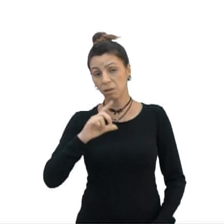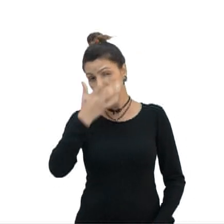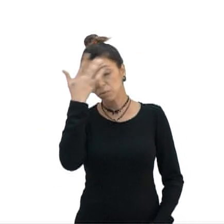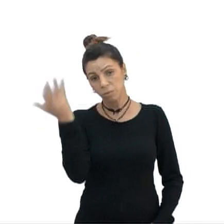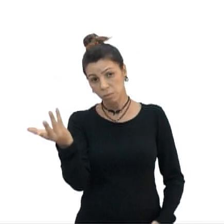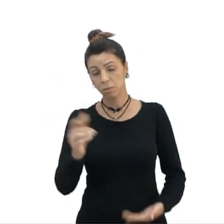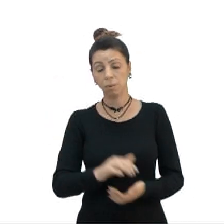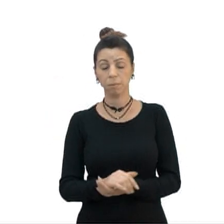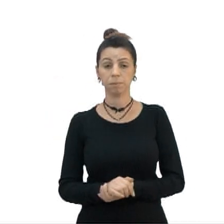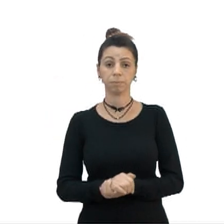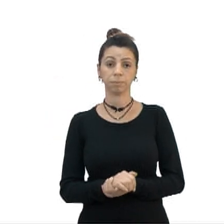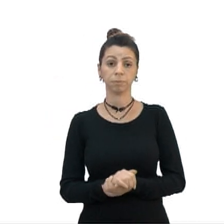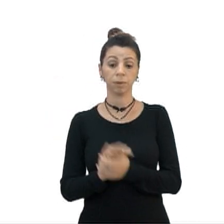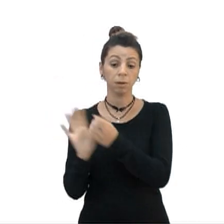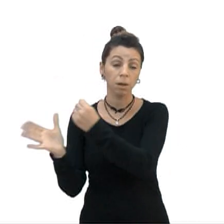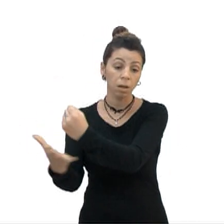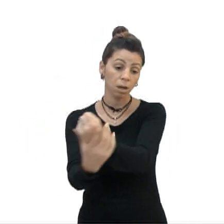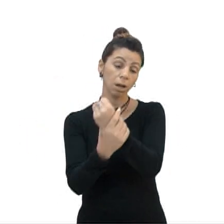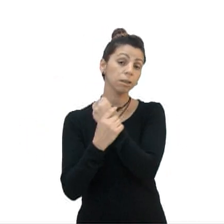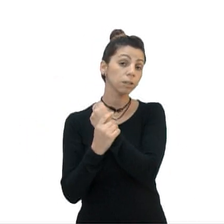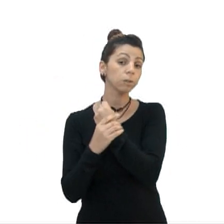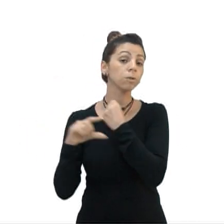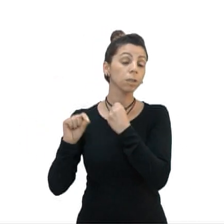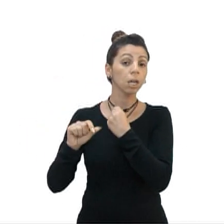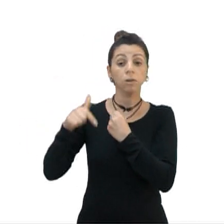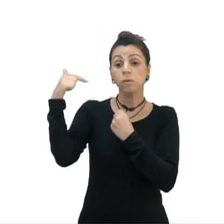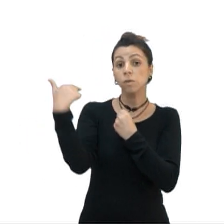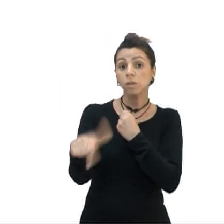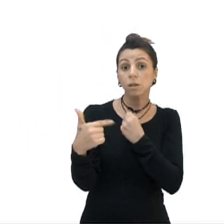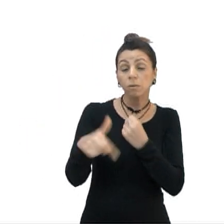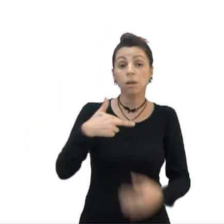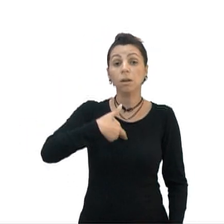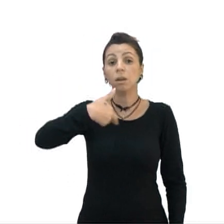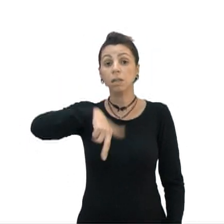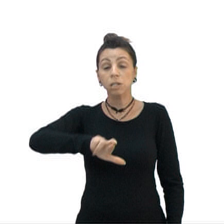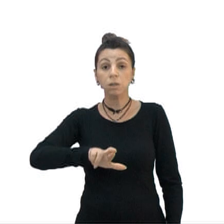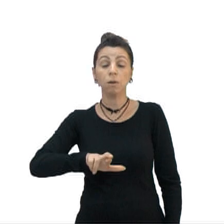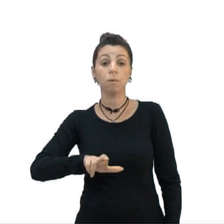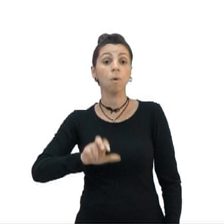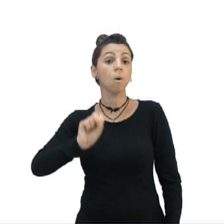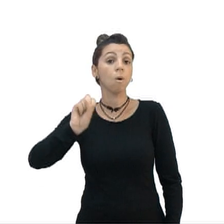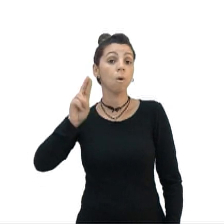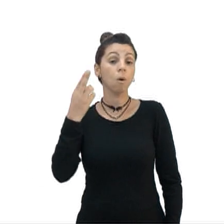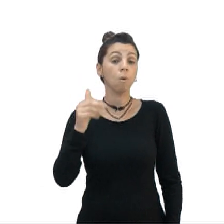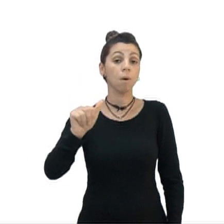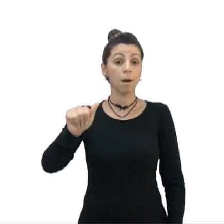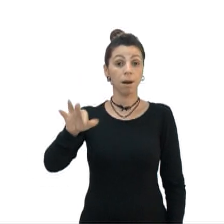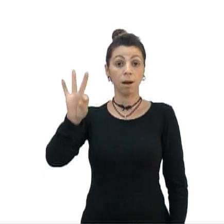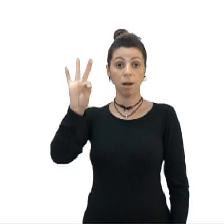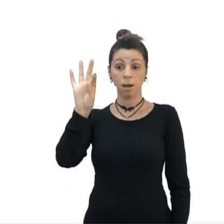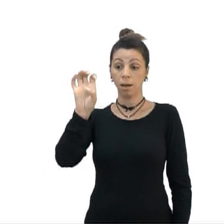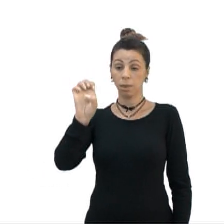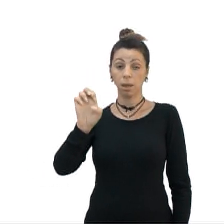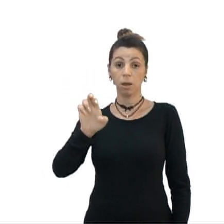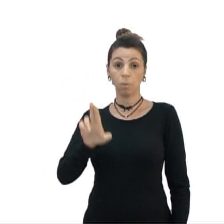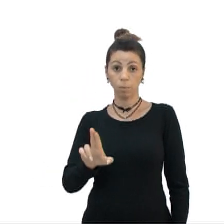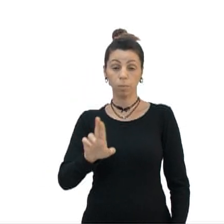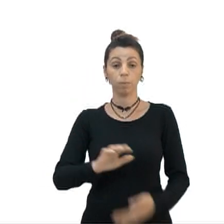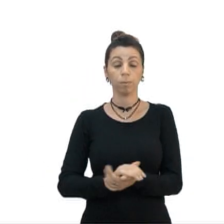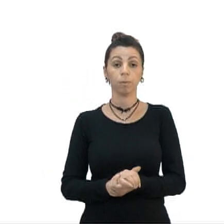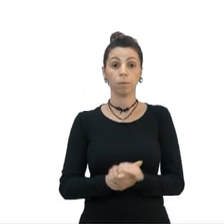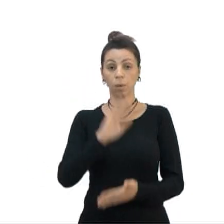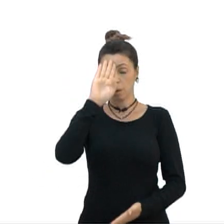Dessa forma, garante o direito de não ter religião ou ser ateu, como eu falei, né? ou ter a